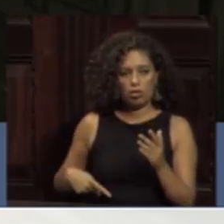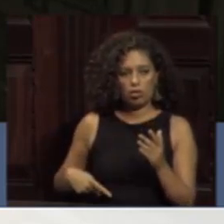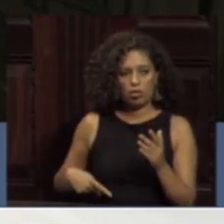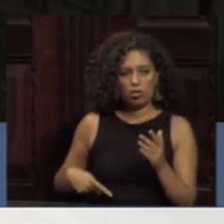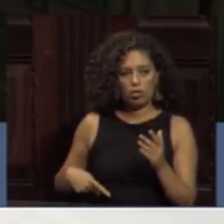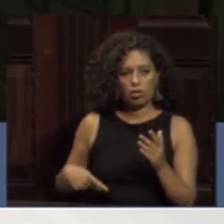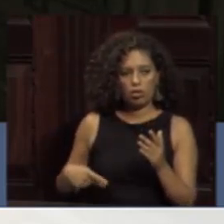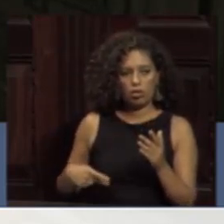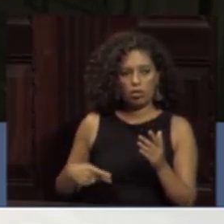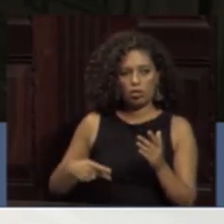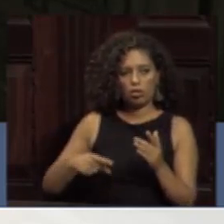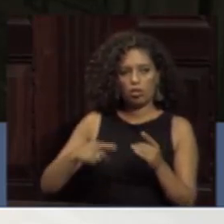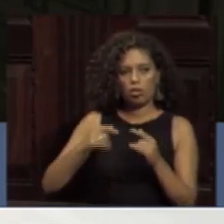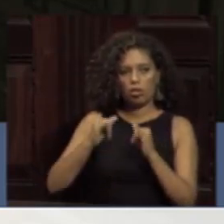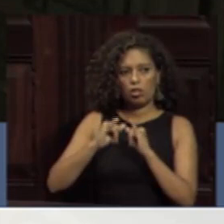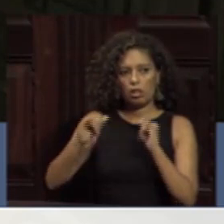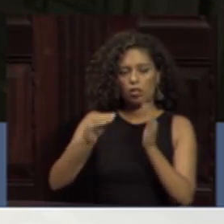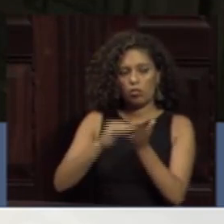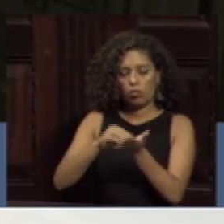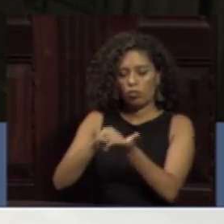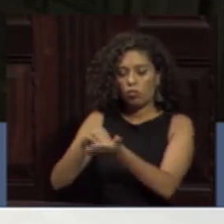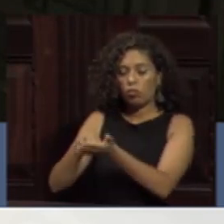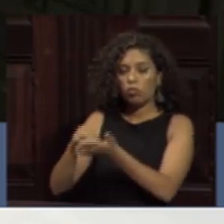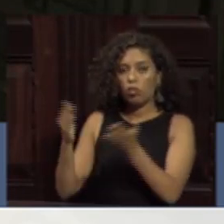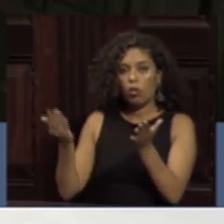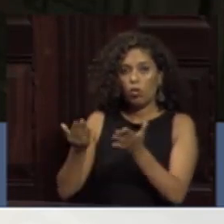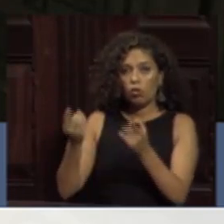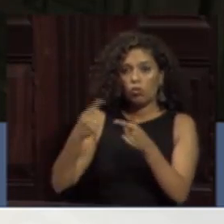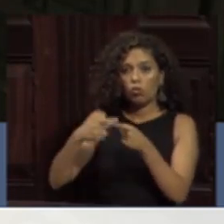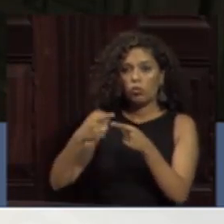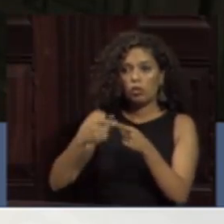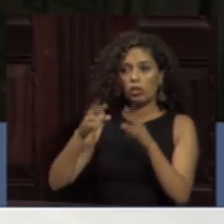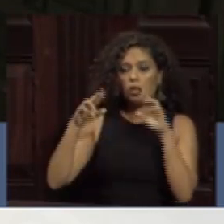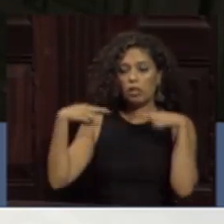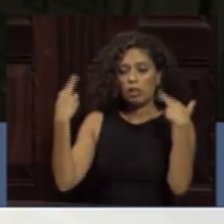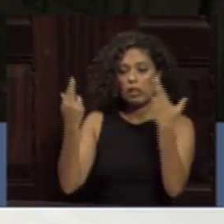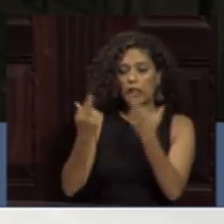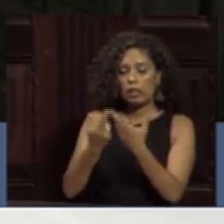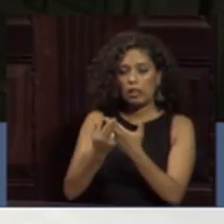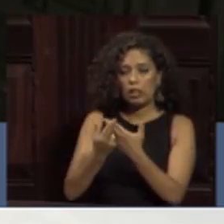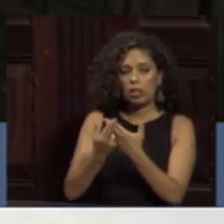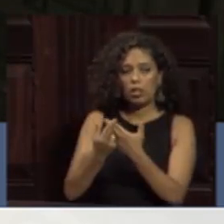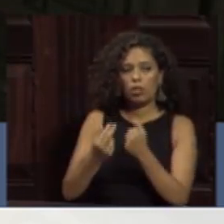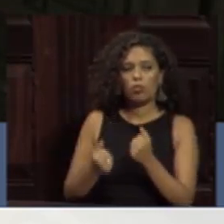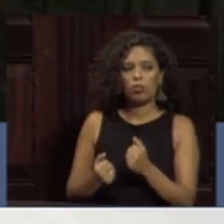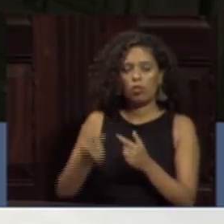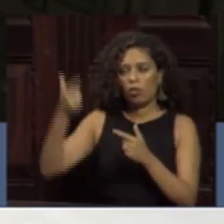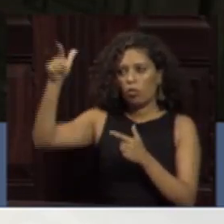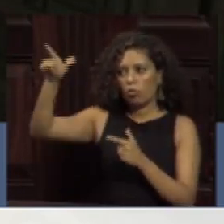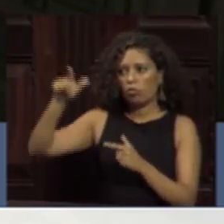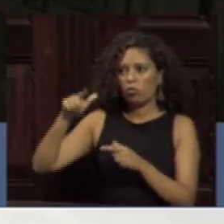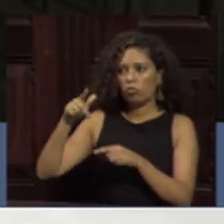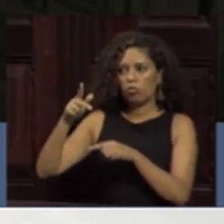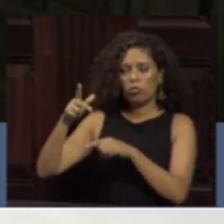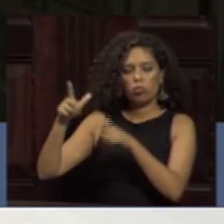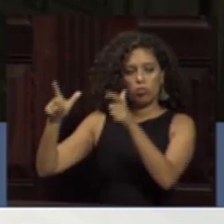estar participando de uma reunião sobre logística reversa na Firjan. Por favor, André